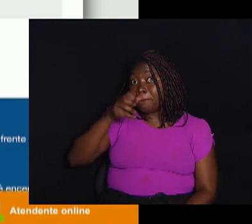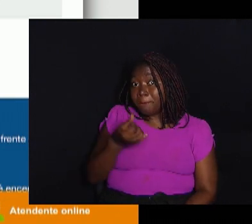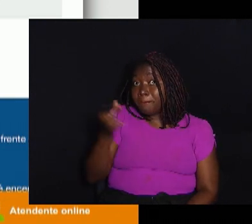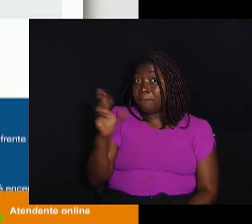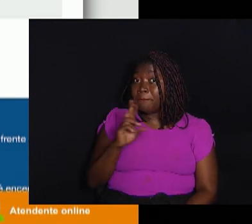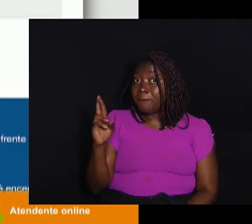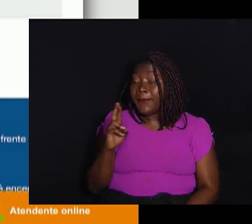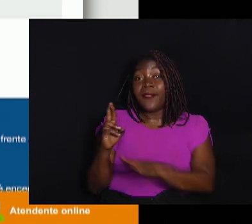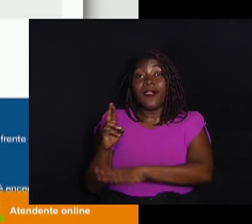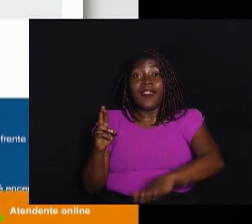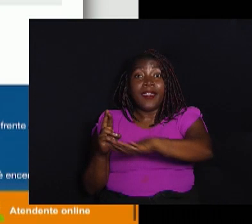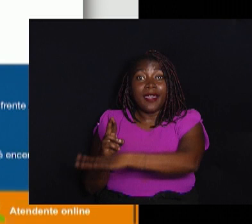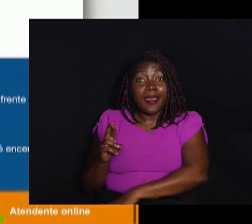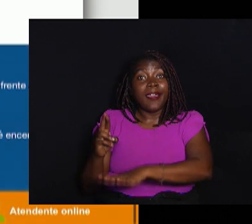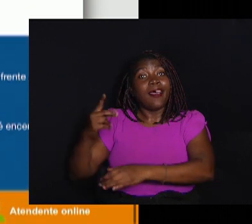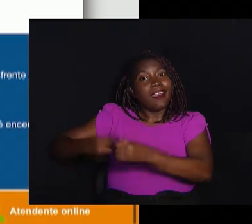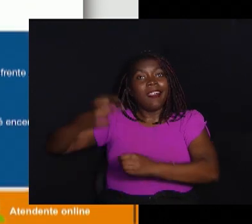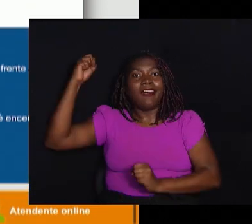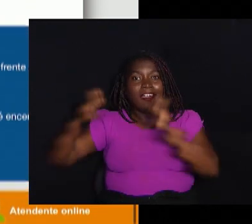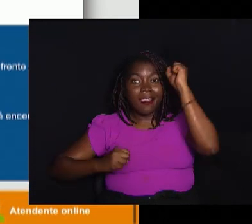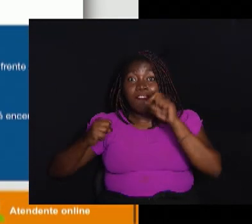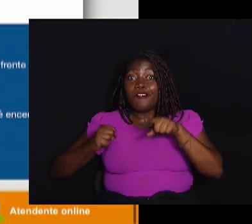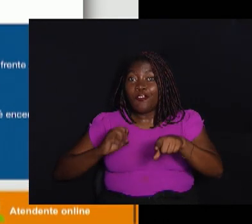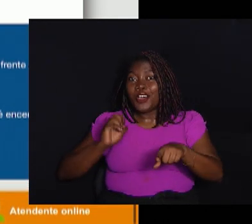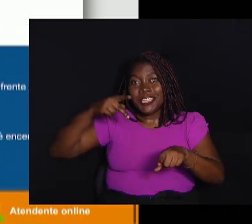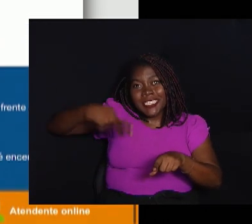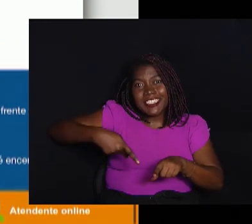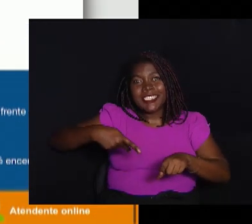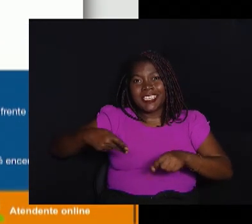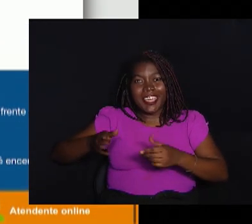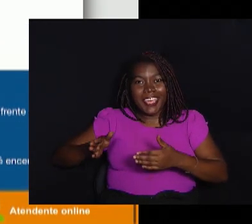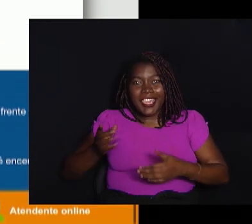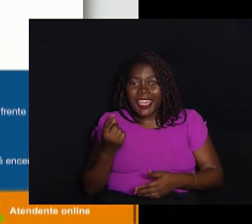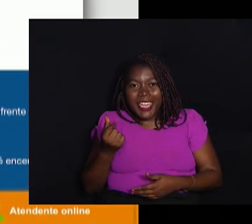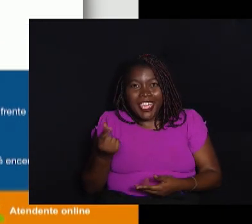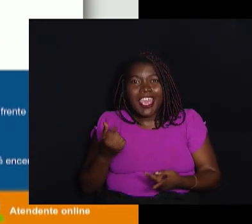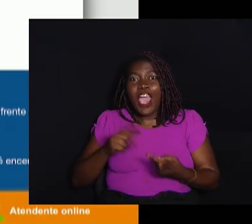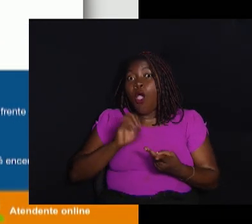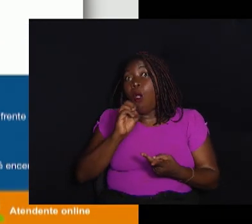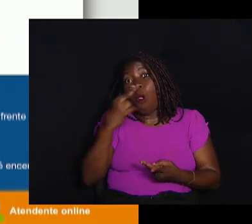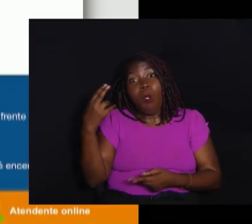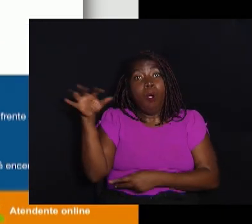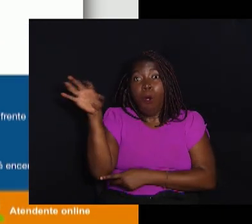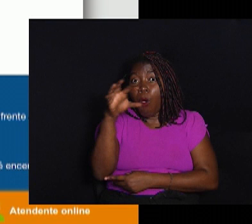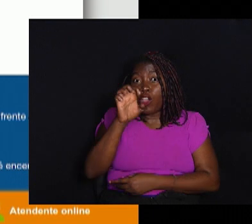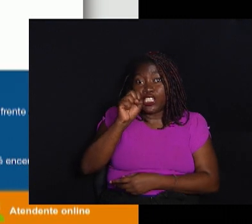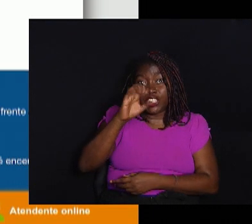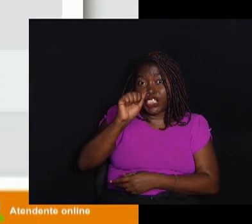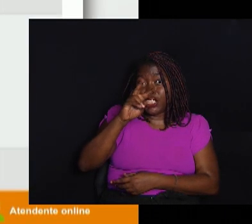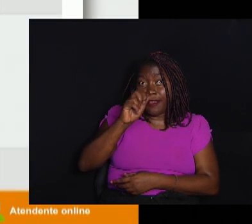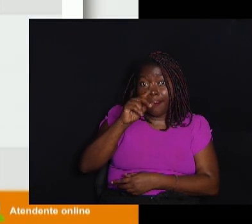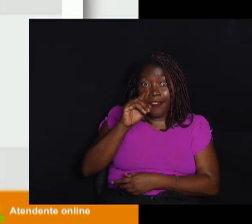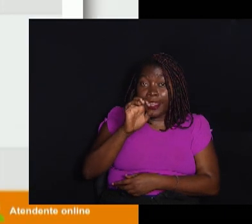1.756 lá no Distrito Industrial. Você que é operador de caixa, operador de escavadeira, aí tem a segunda página aqui que você